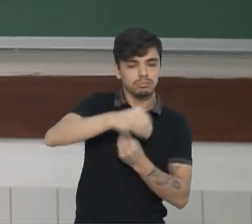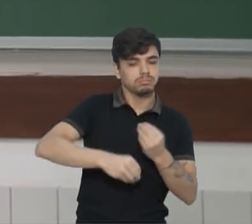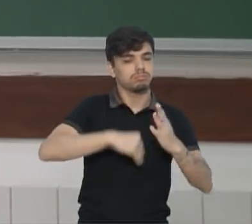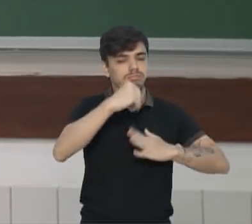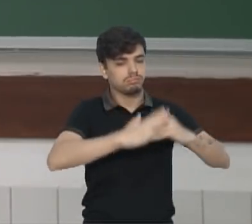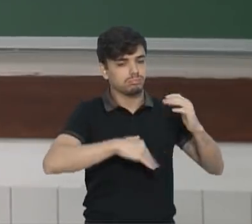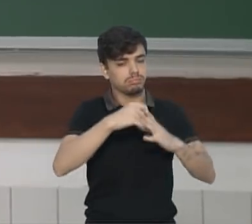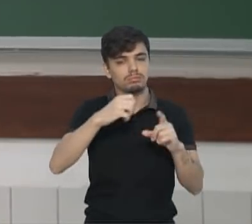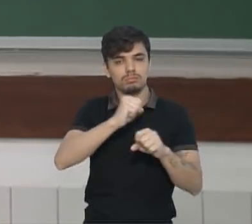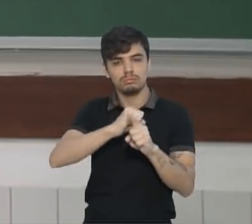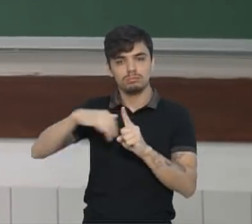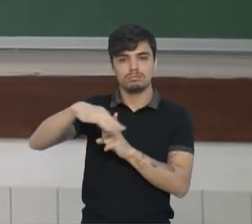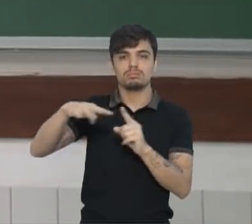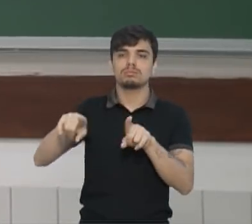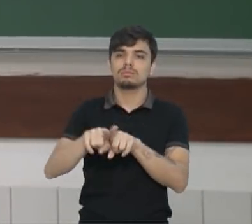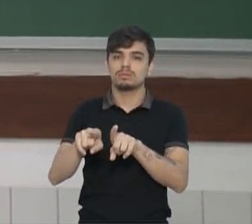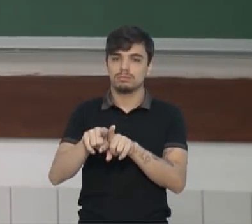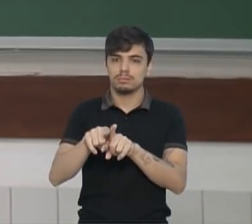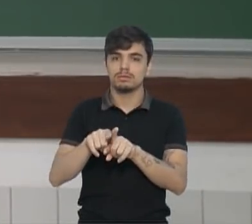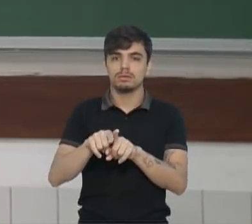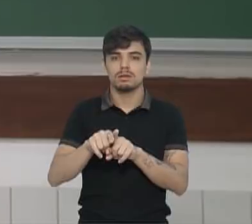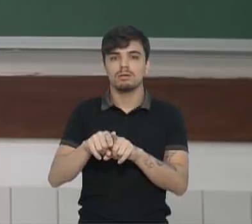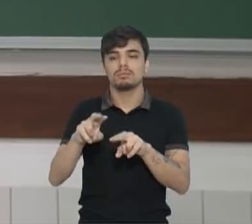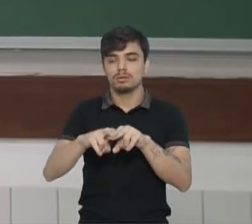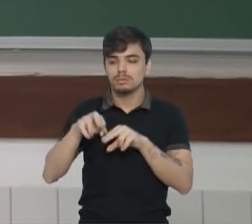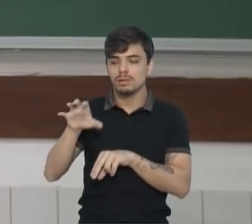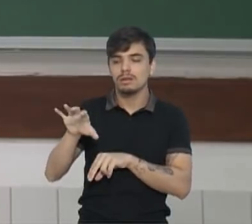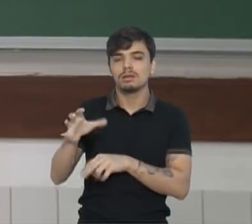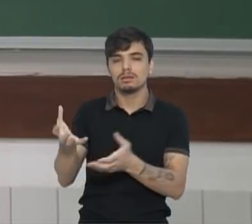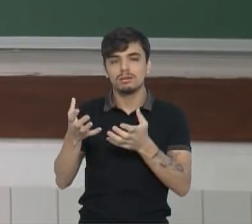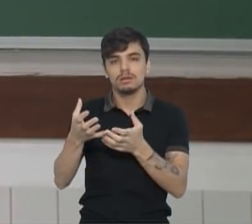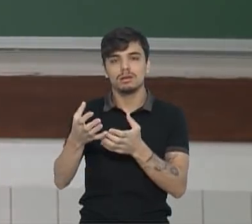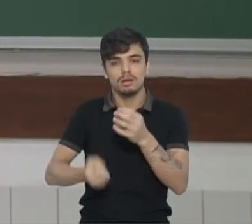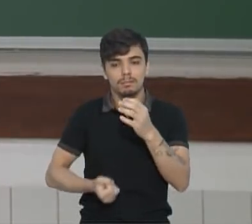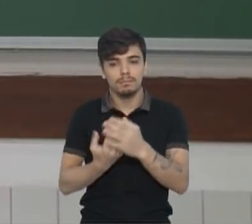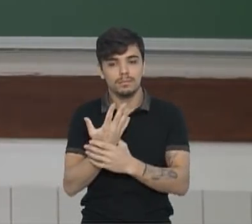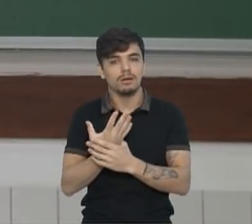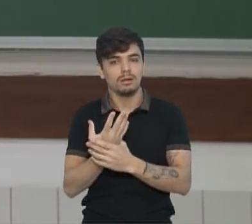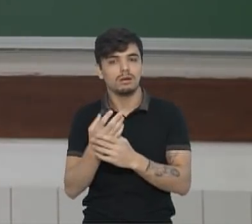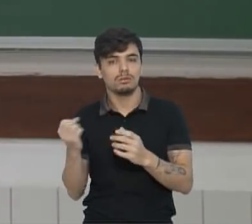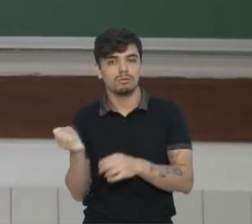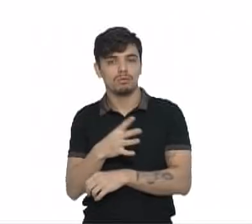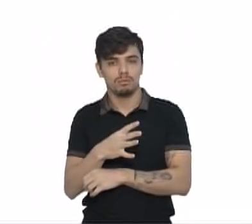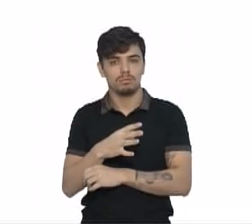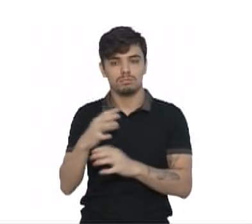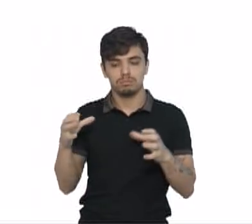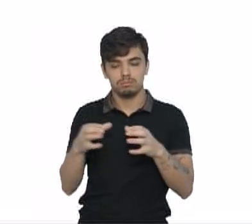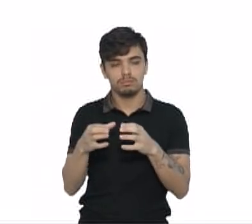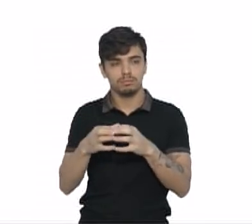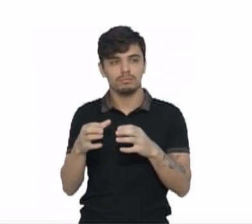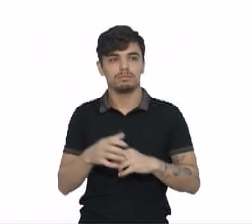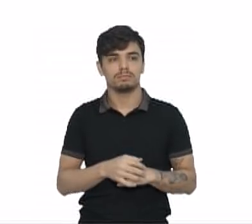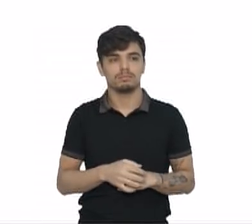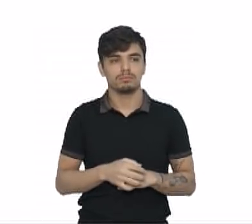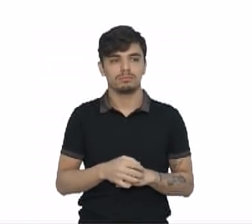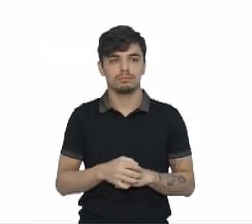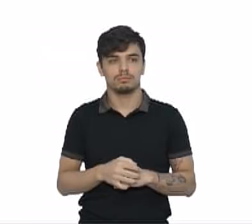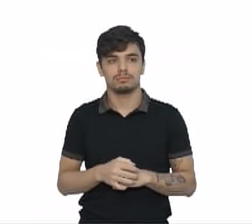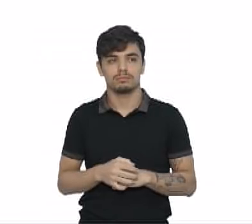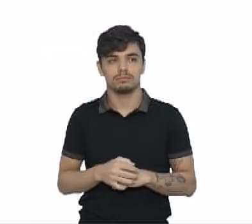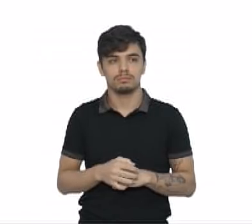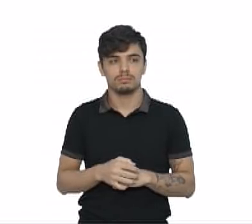como de sociedade, e é ali que eles resolvem formar o seu reino. Tá? Os vândalos eram uma tribo germânica